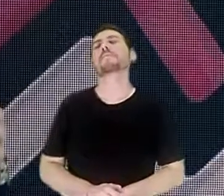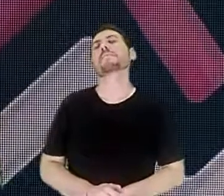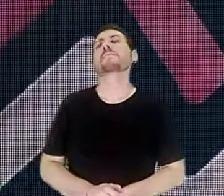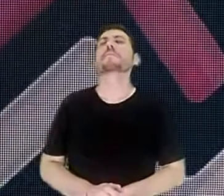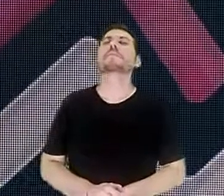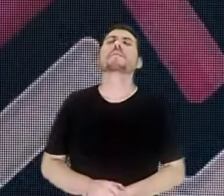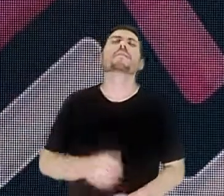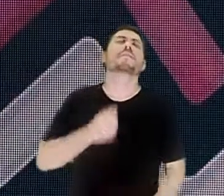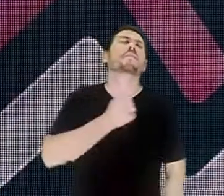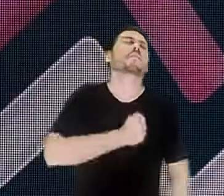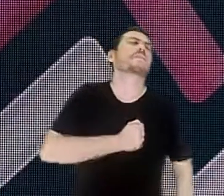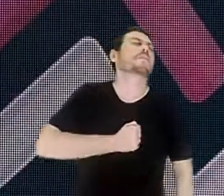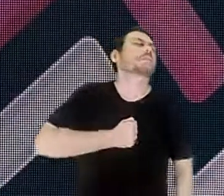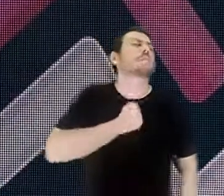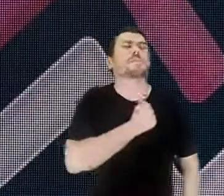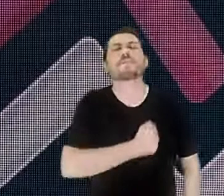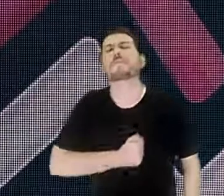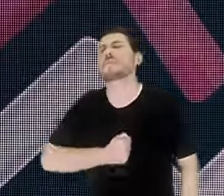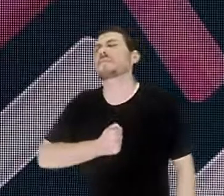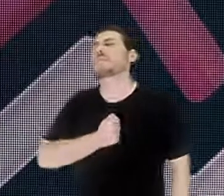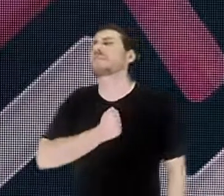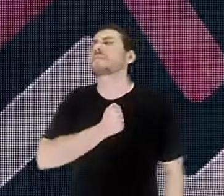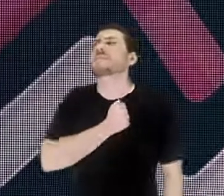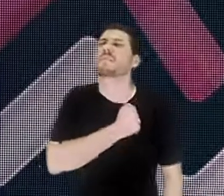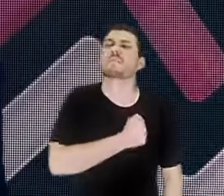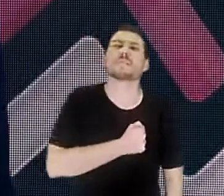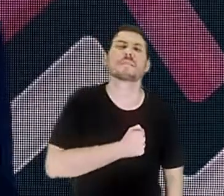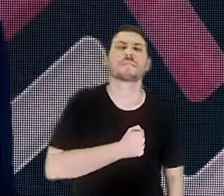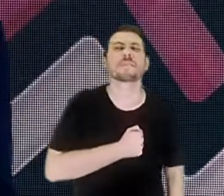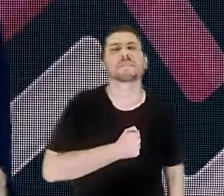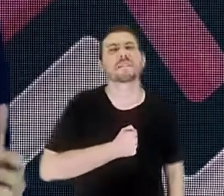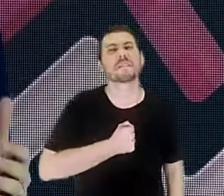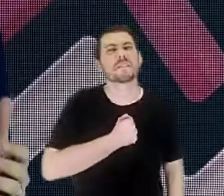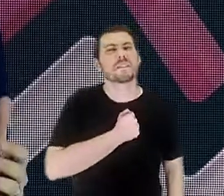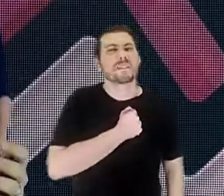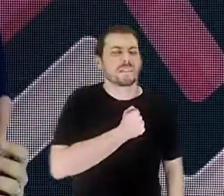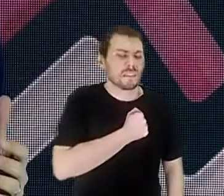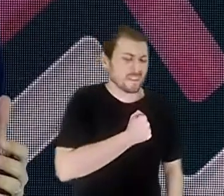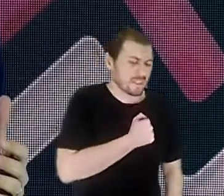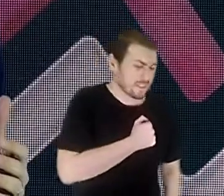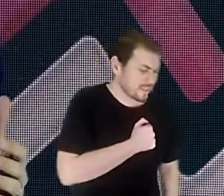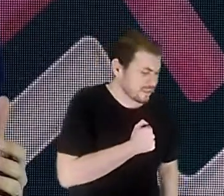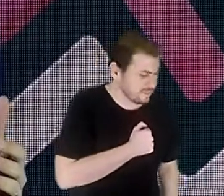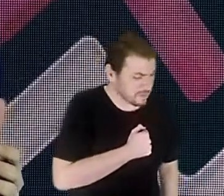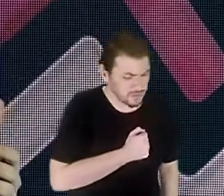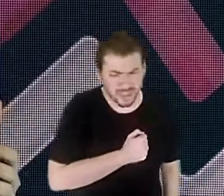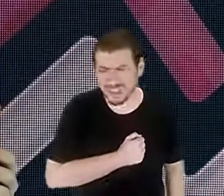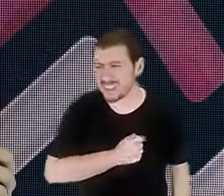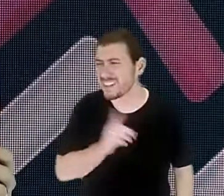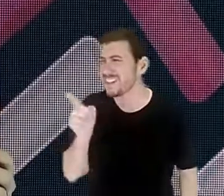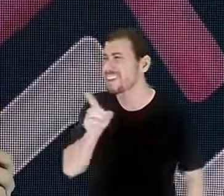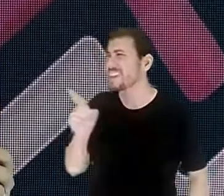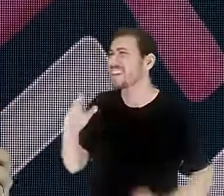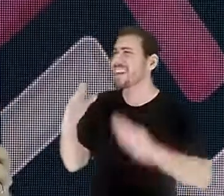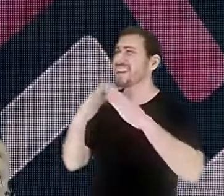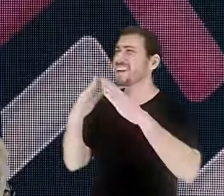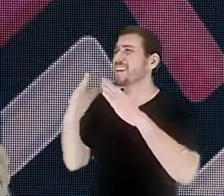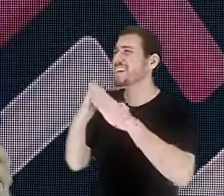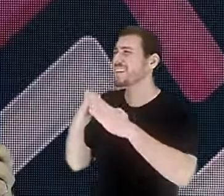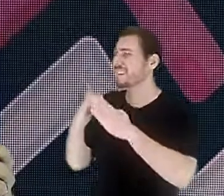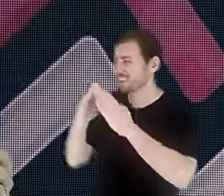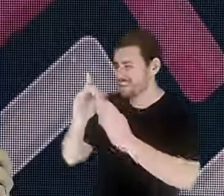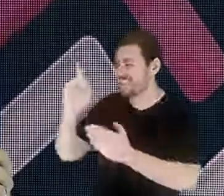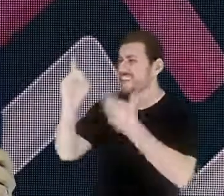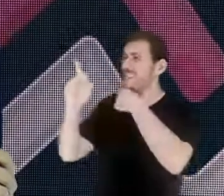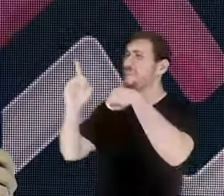Que falta que me faz a casa de meu pai, pra